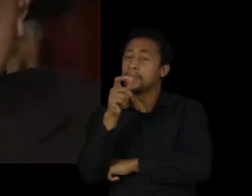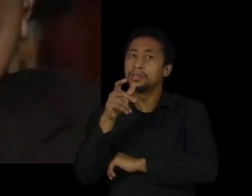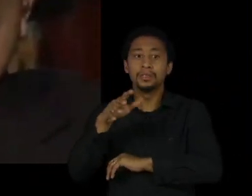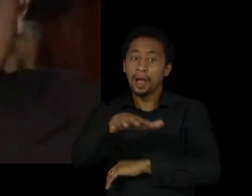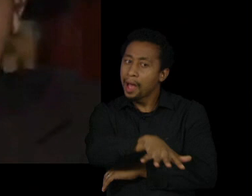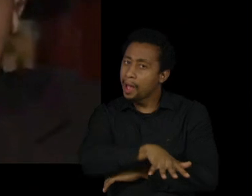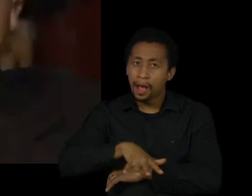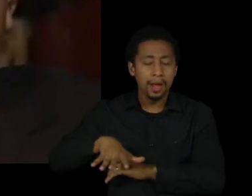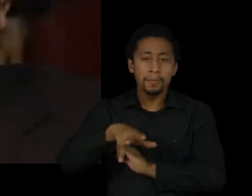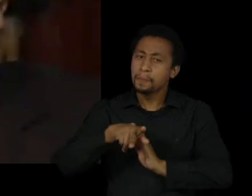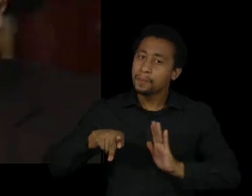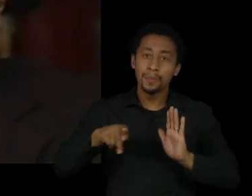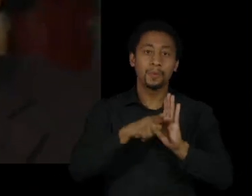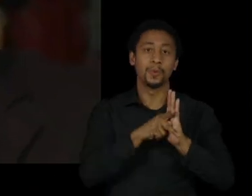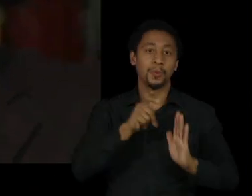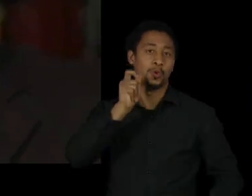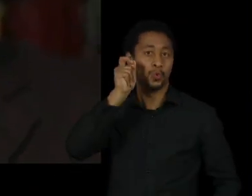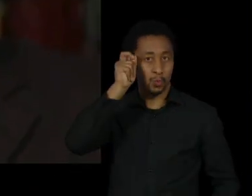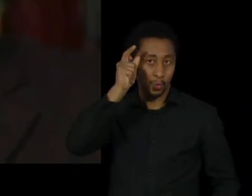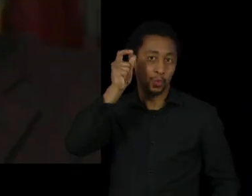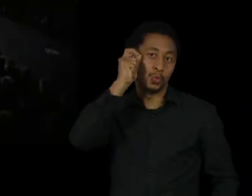indústria, de fazer cinema, só, mas também